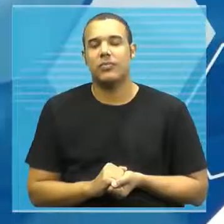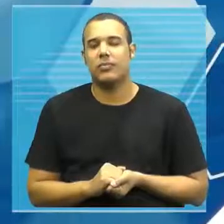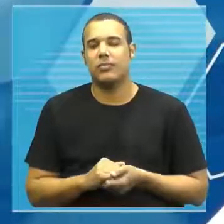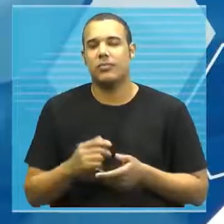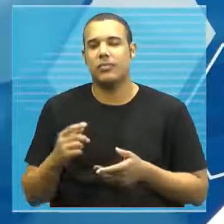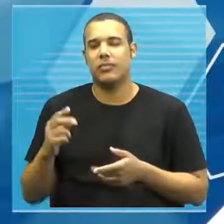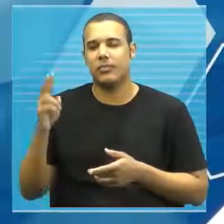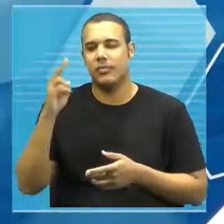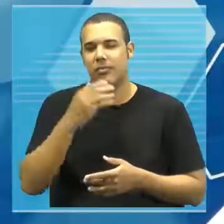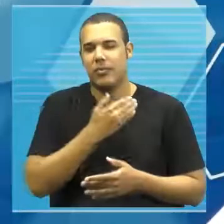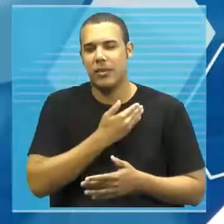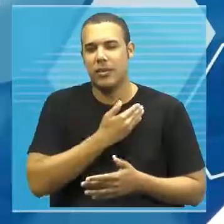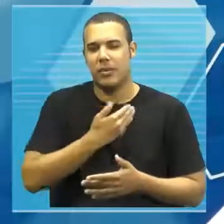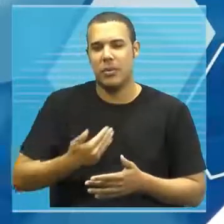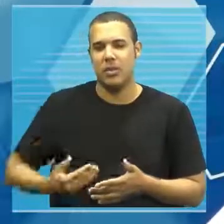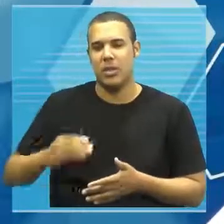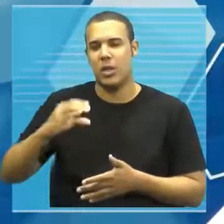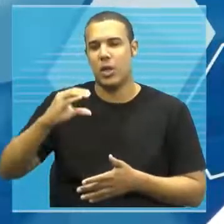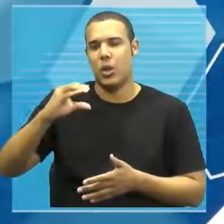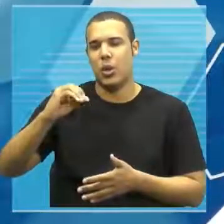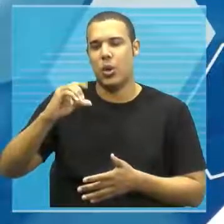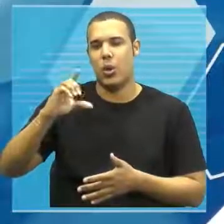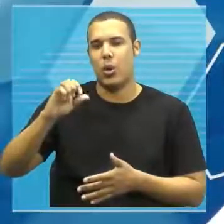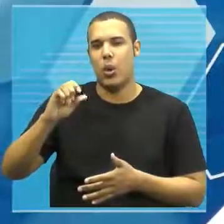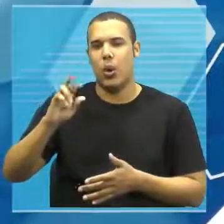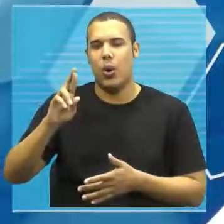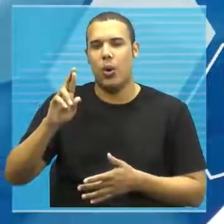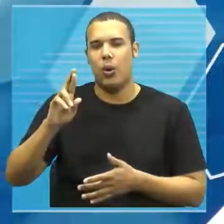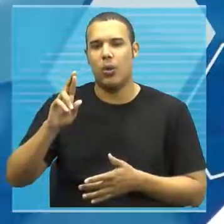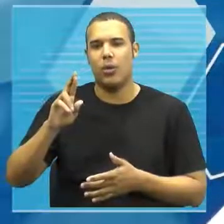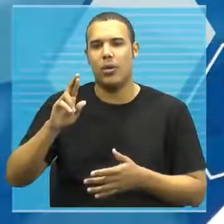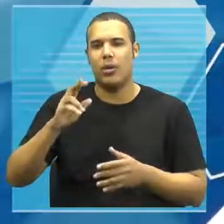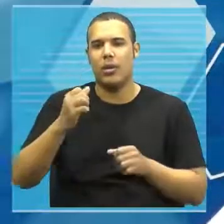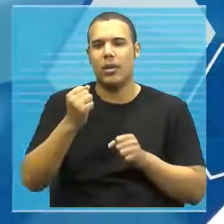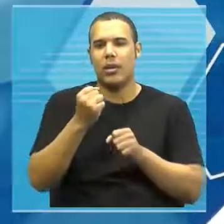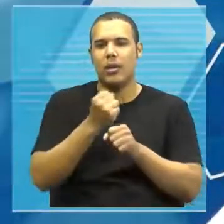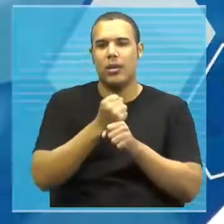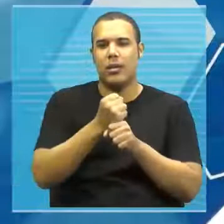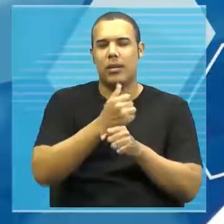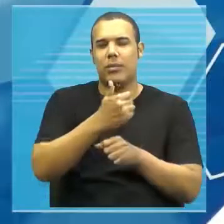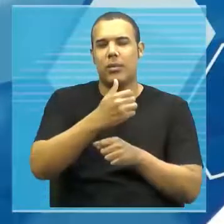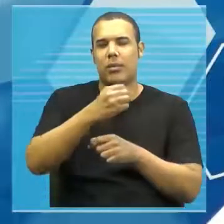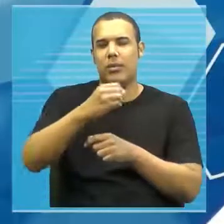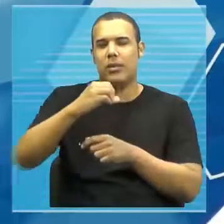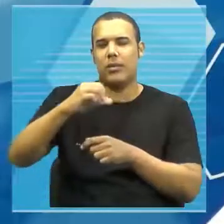do presidente Collor que ele se elege aí em 1991